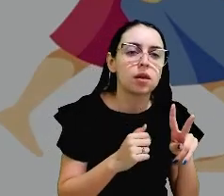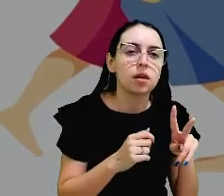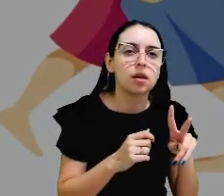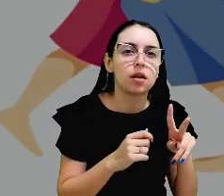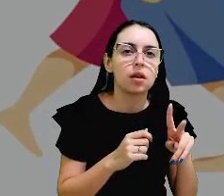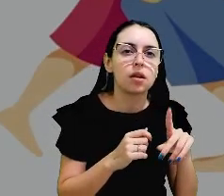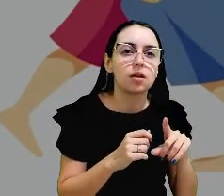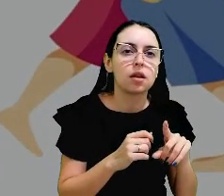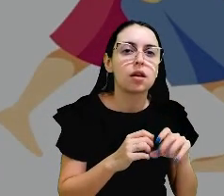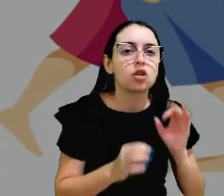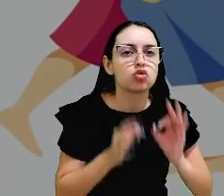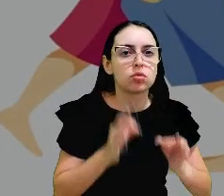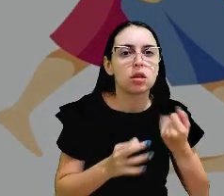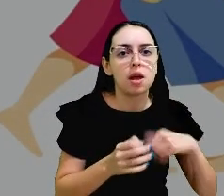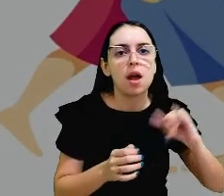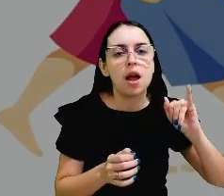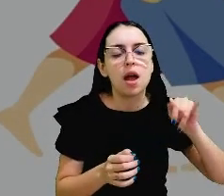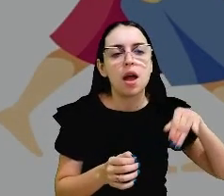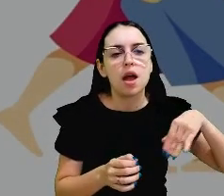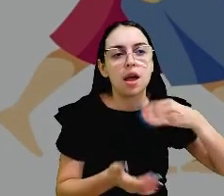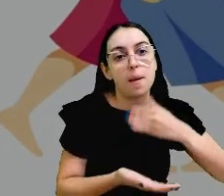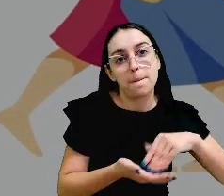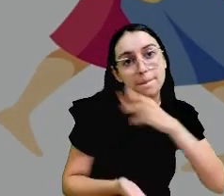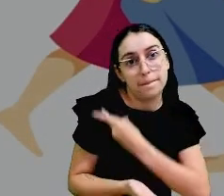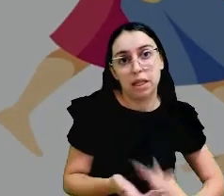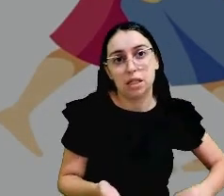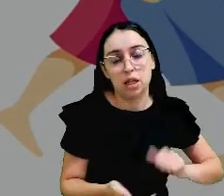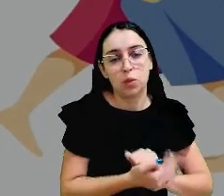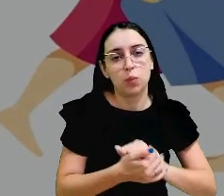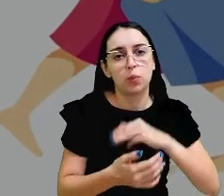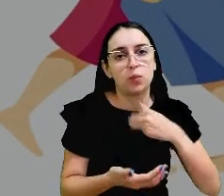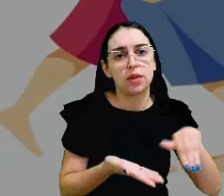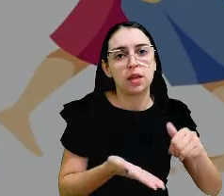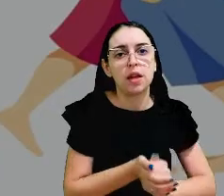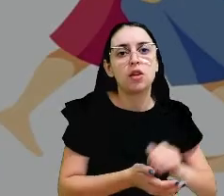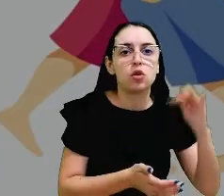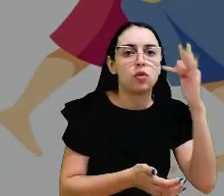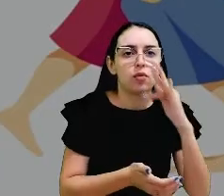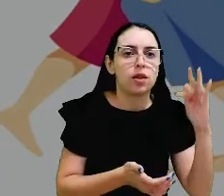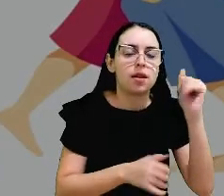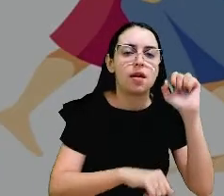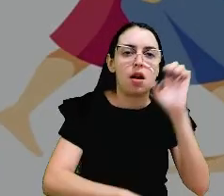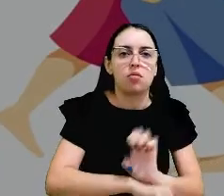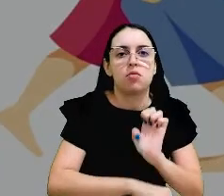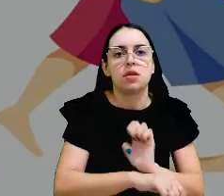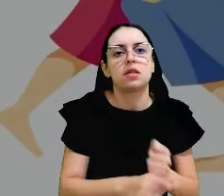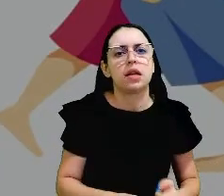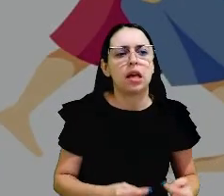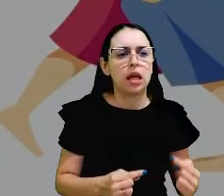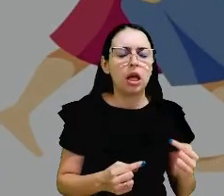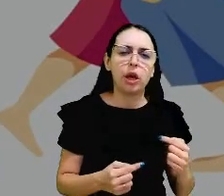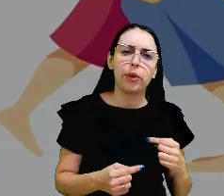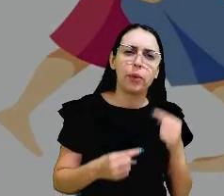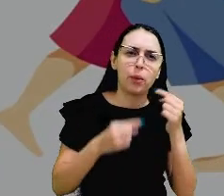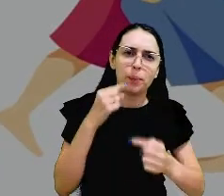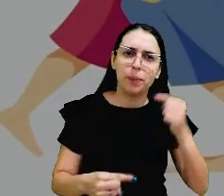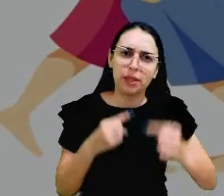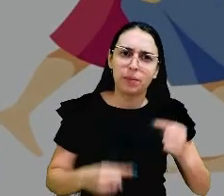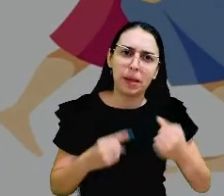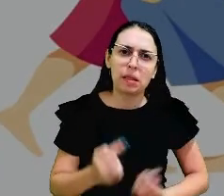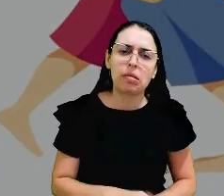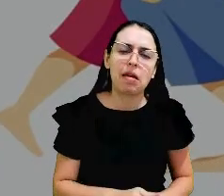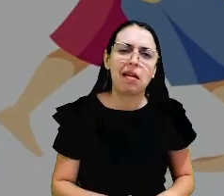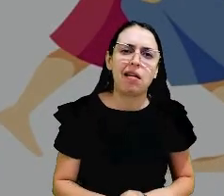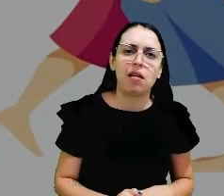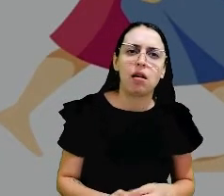audiências públicas, inclusive no Ministério Público do Estado, no Ministério Público Federal, para questionar a existência da